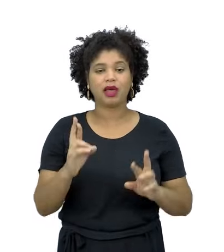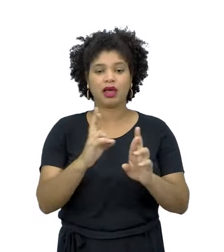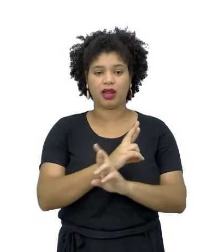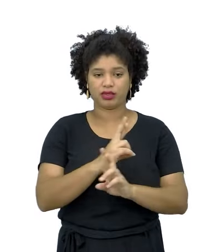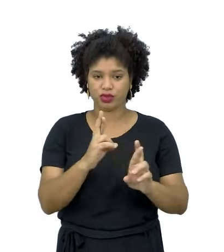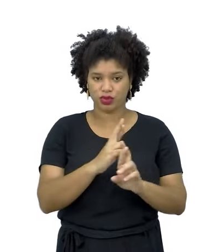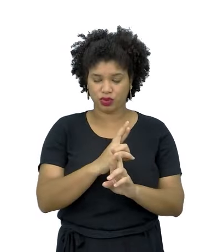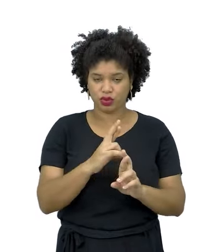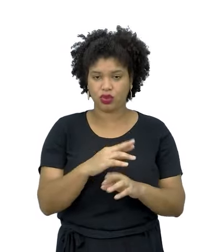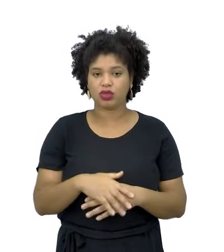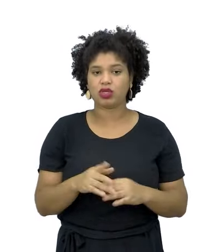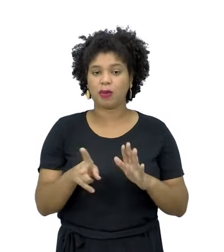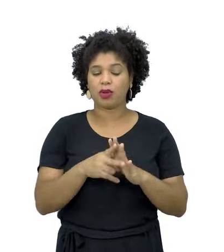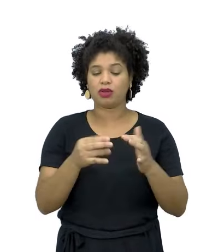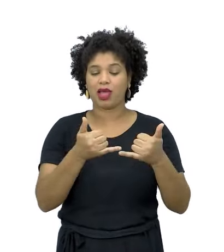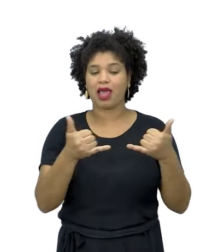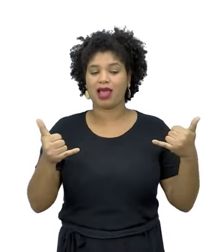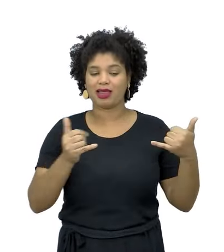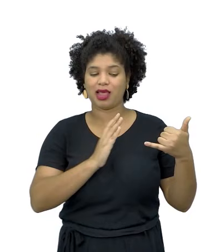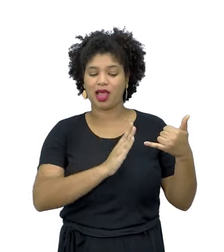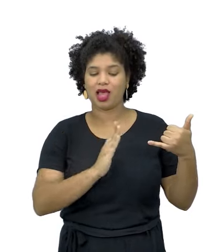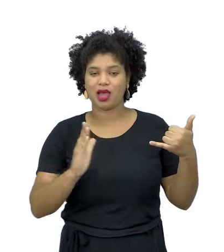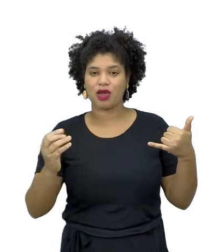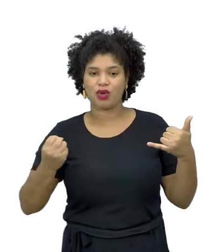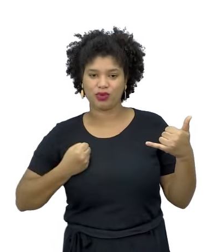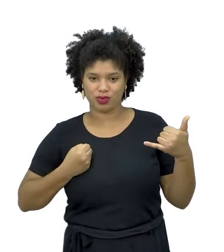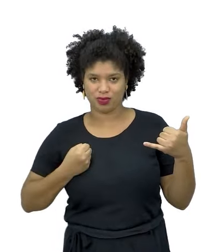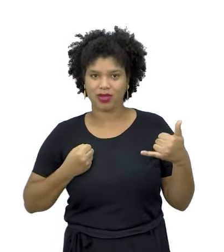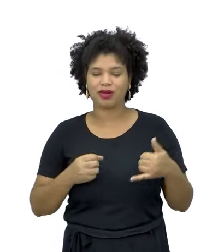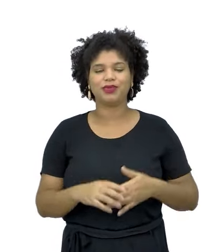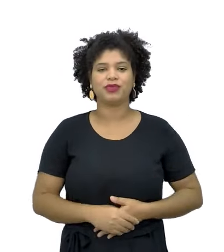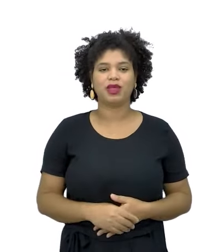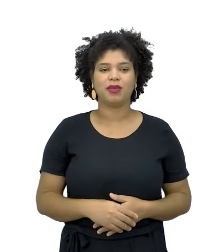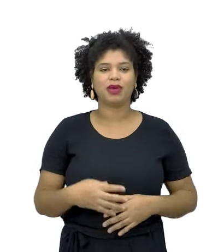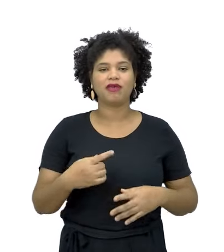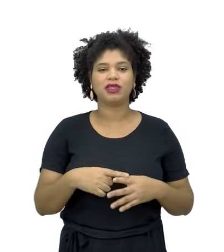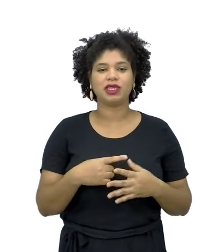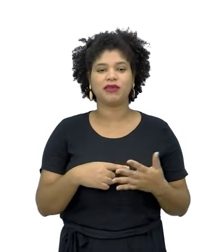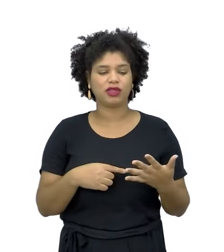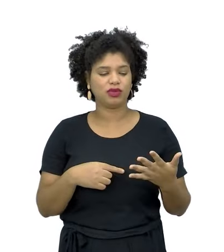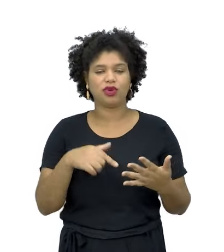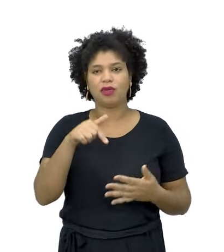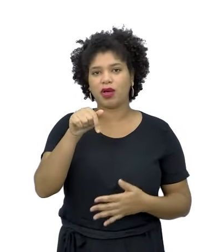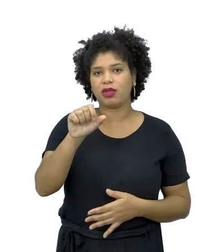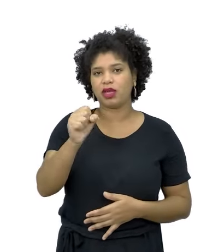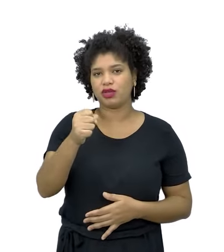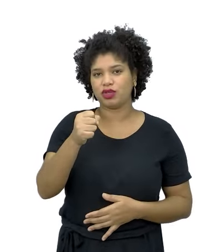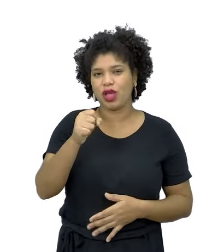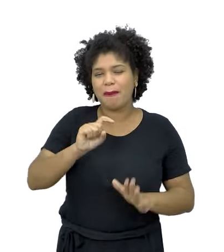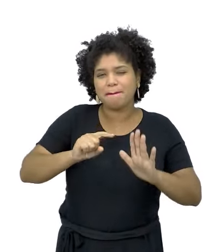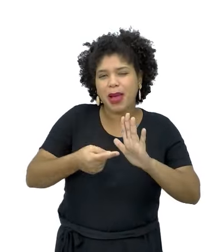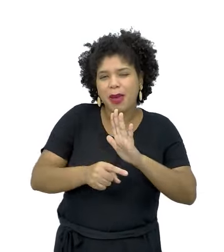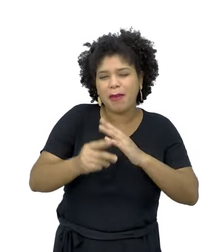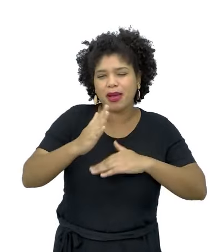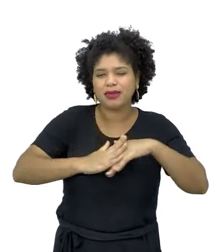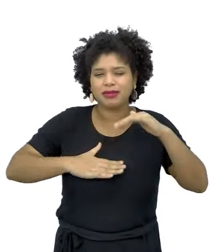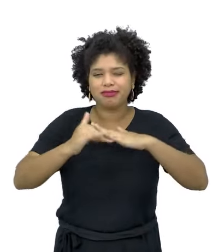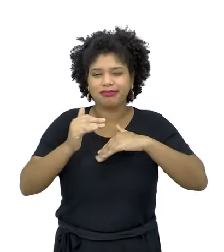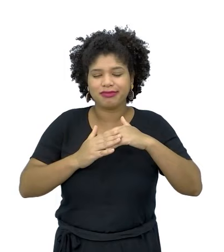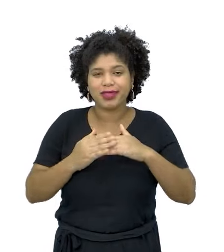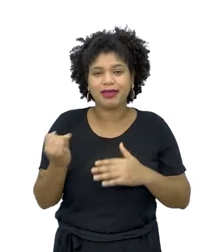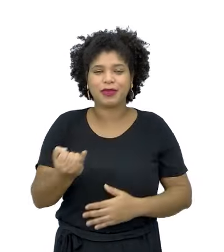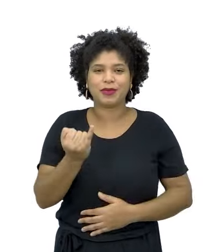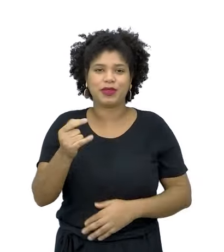a pontos da reta numérica. A intenção é aprofundar nosso entendimento sobre a habilidade essencial e